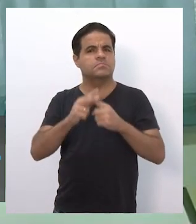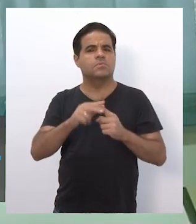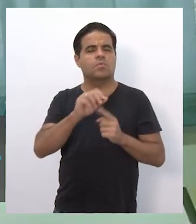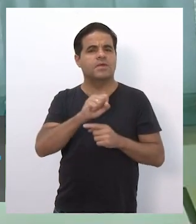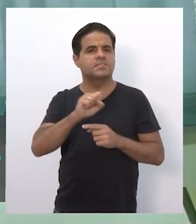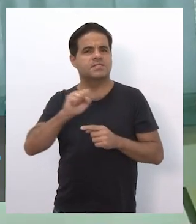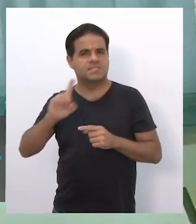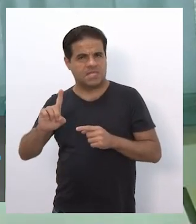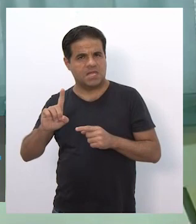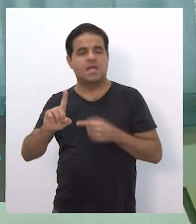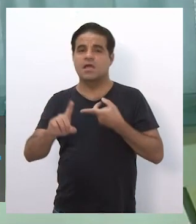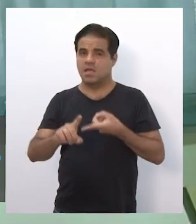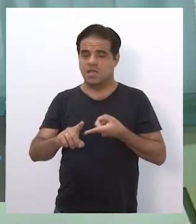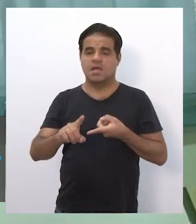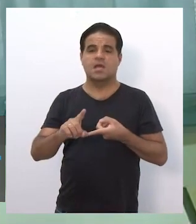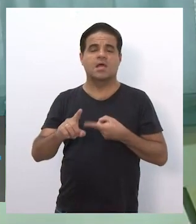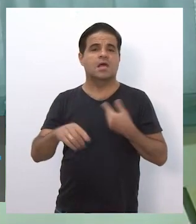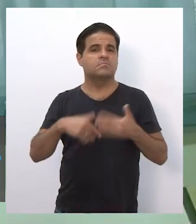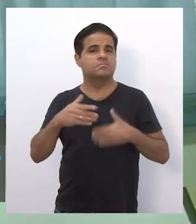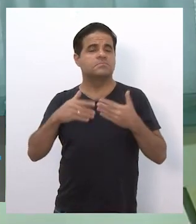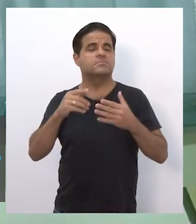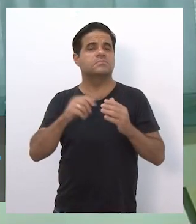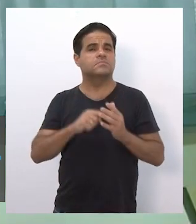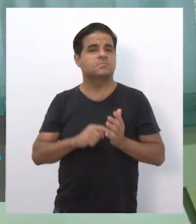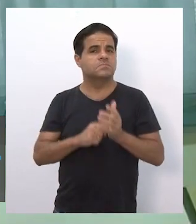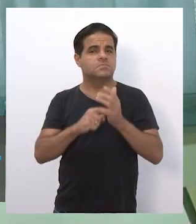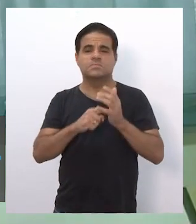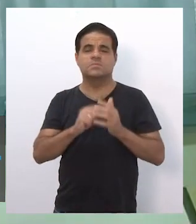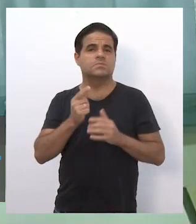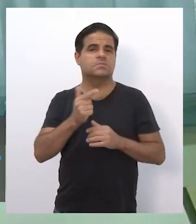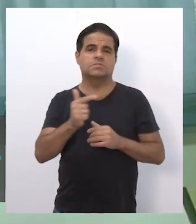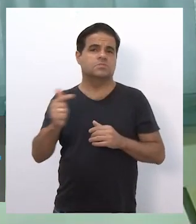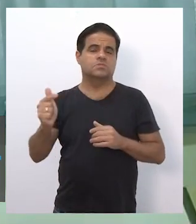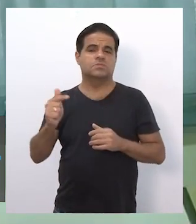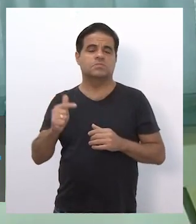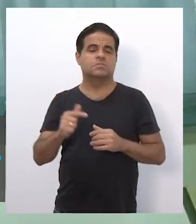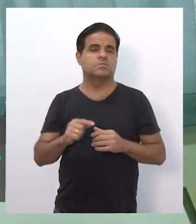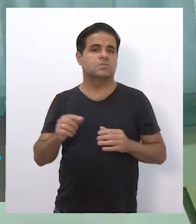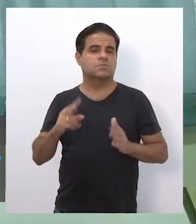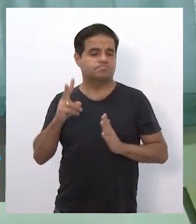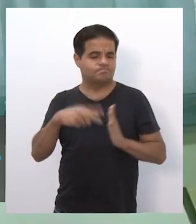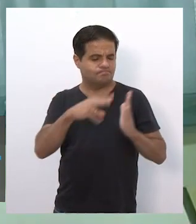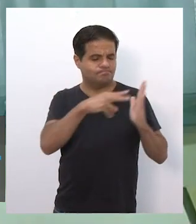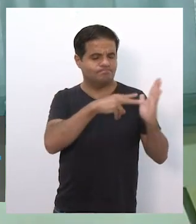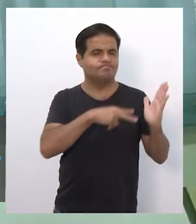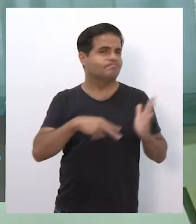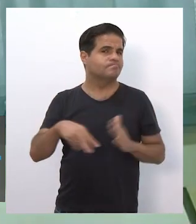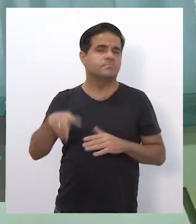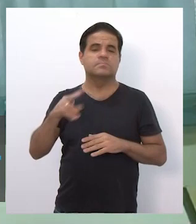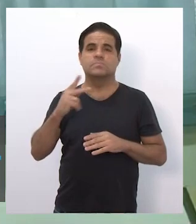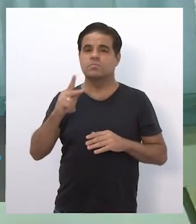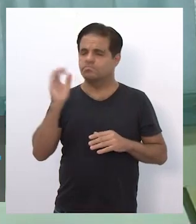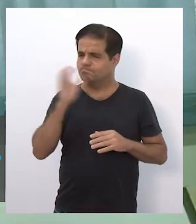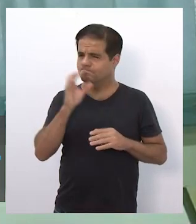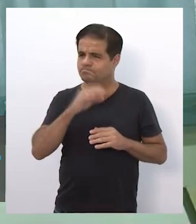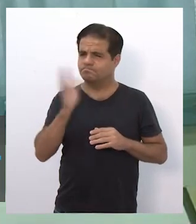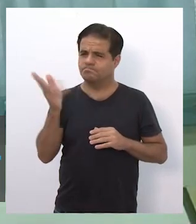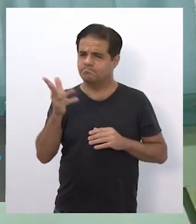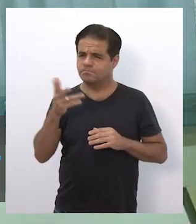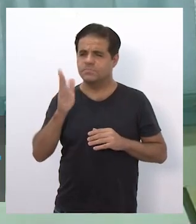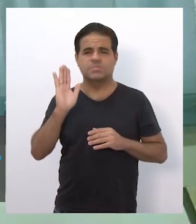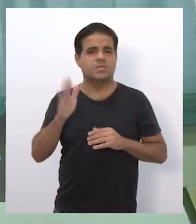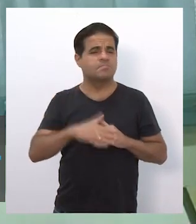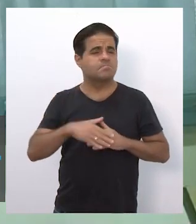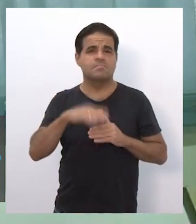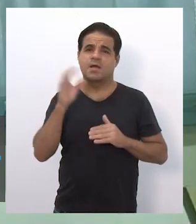SSD, ele já é mais um componente eletrônico, tá? Ele não tem agulha de leitura. Então, a sua velocidade já é